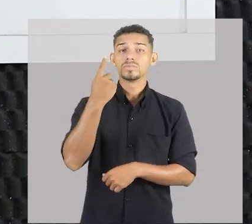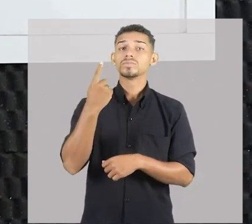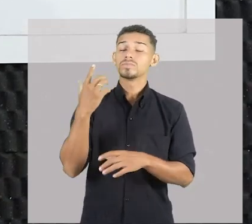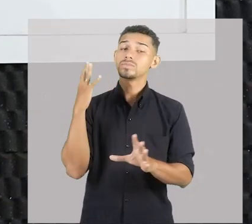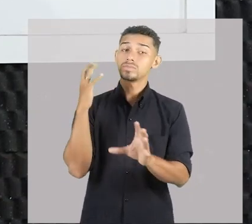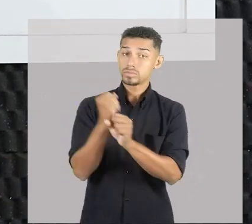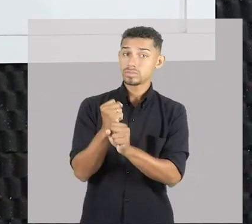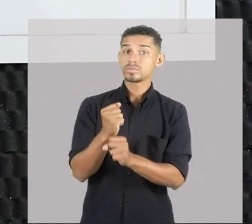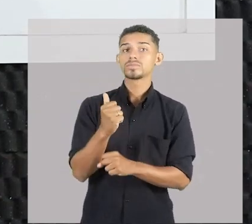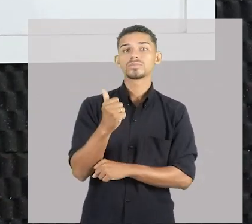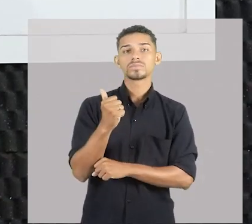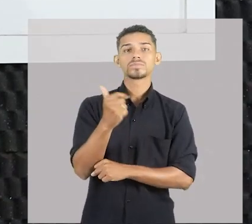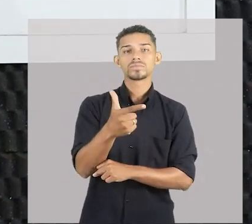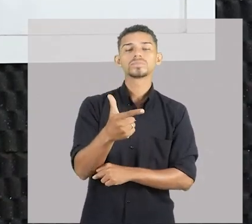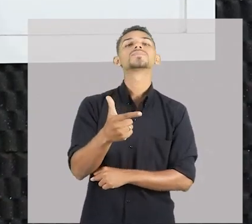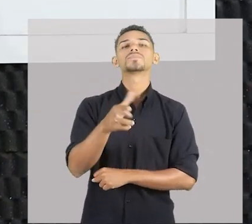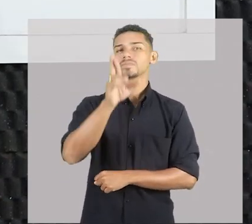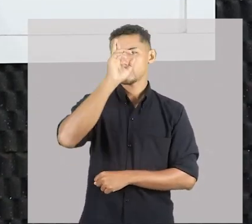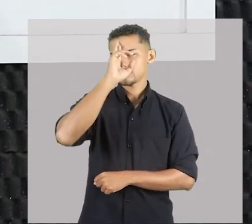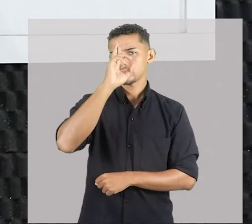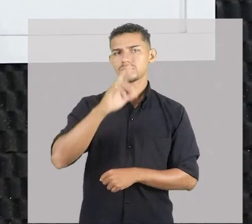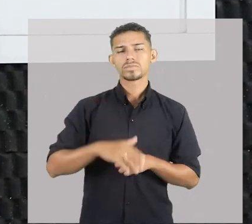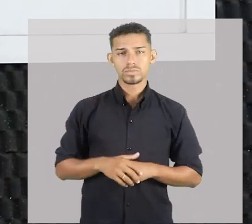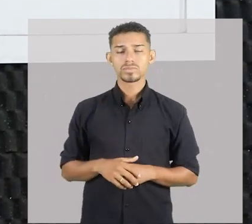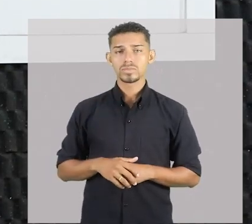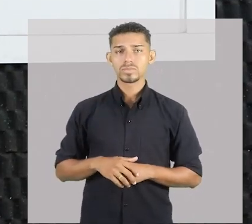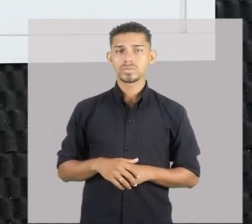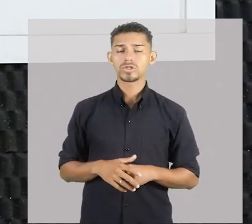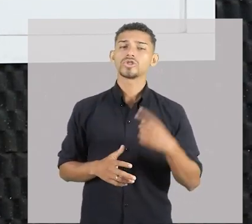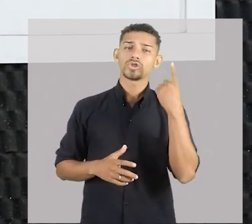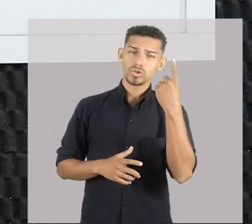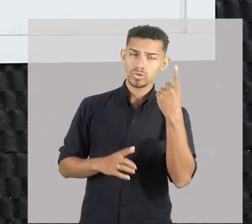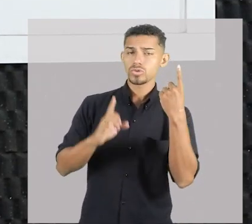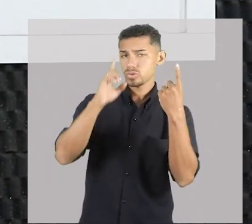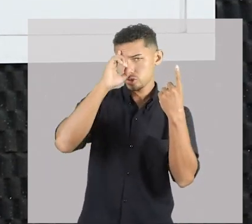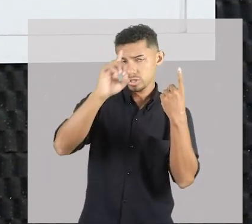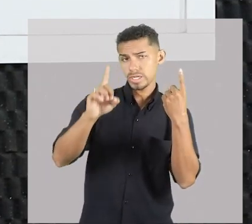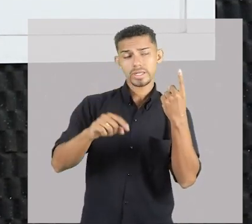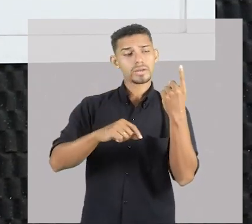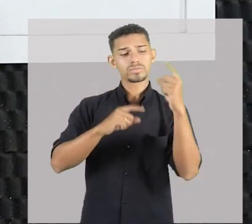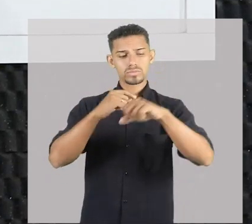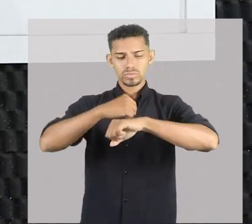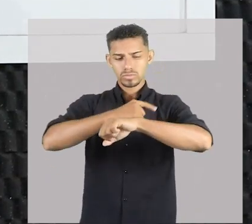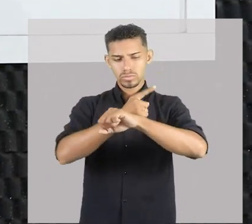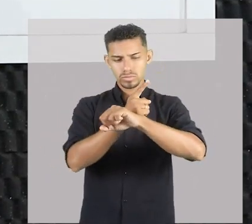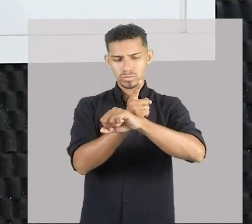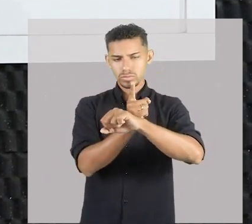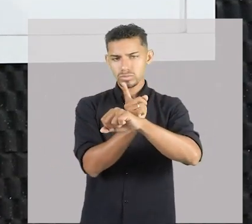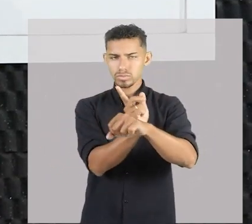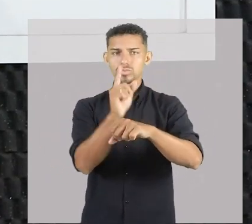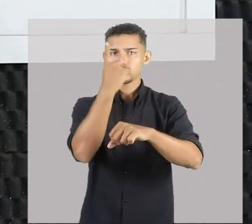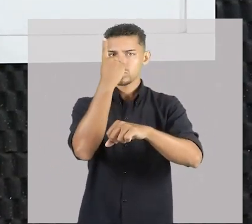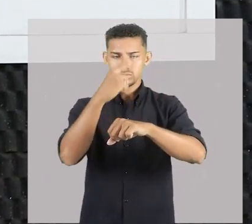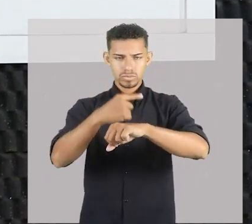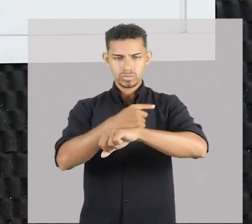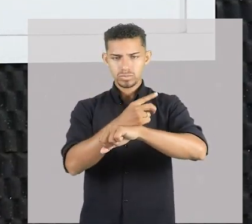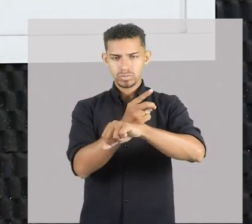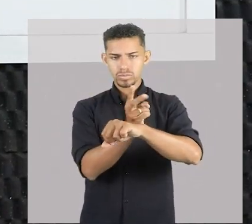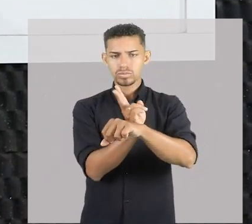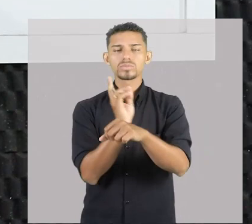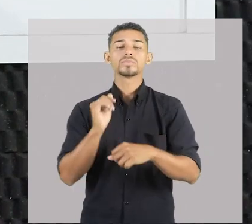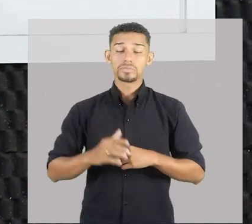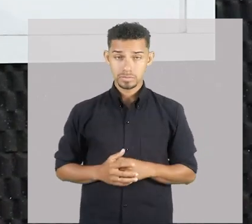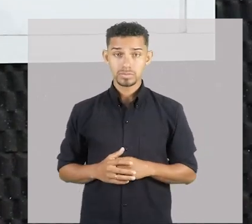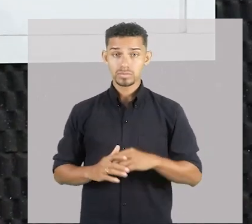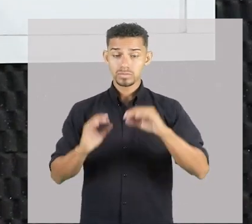12 horas. O período é 12 horas. Em um dia ele dá 2 voltas. Tá bom? Período de rotação da Terra, o tempo que ela